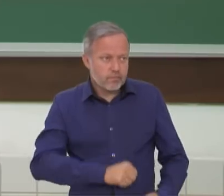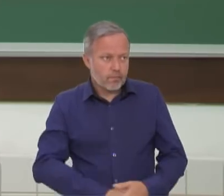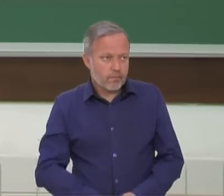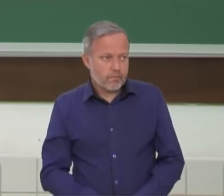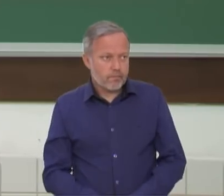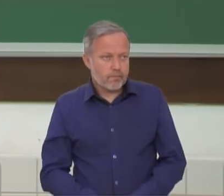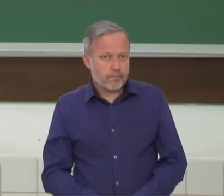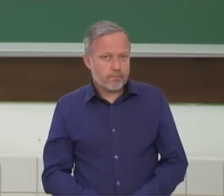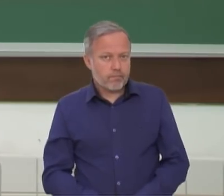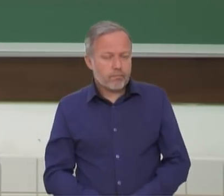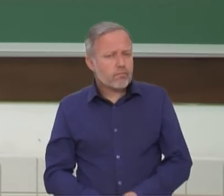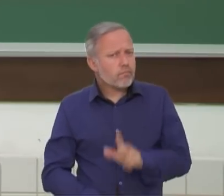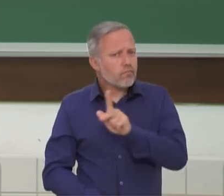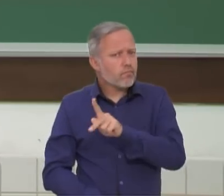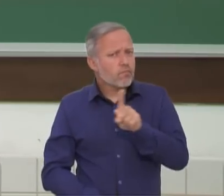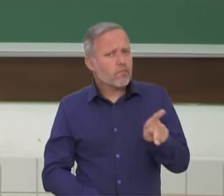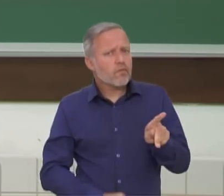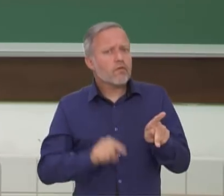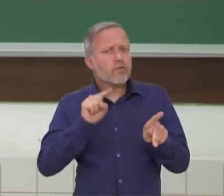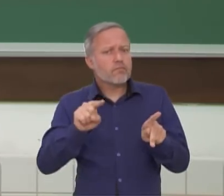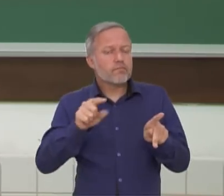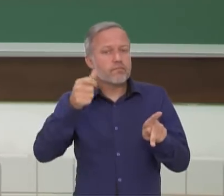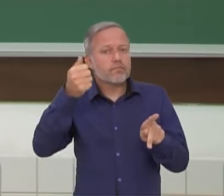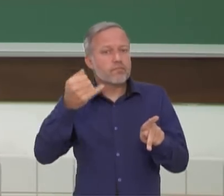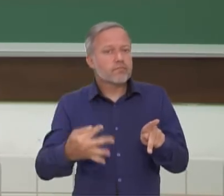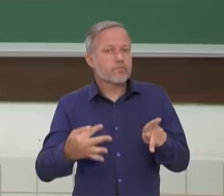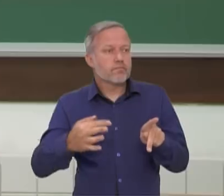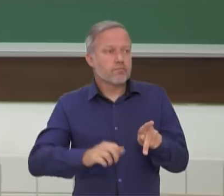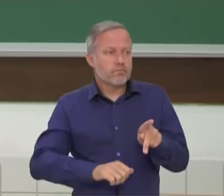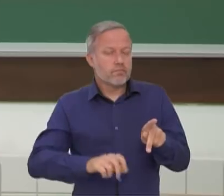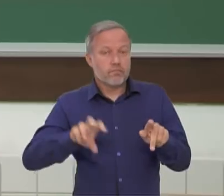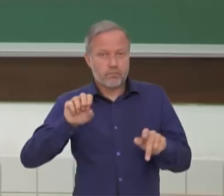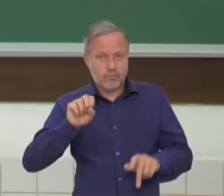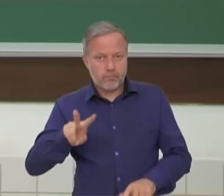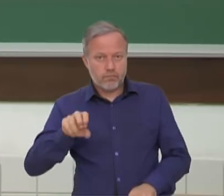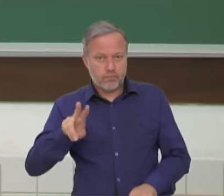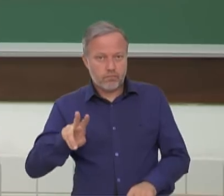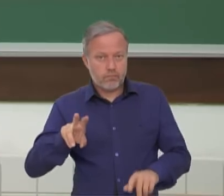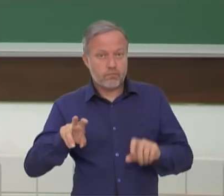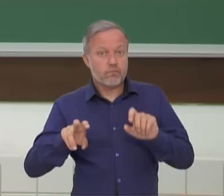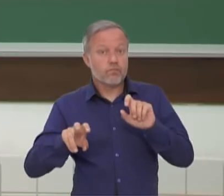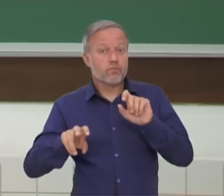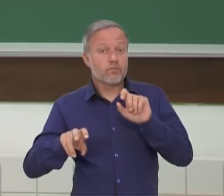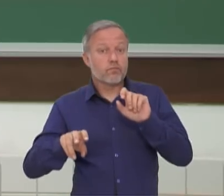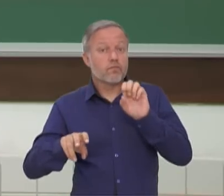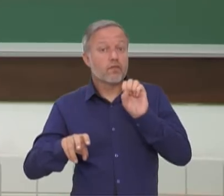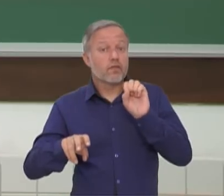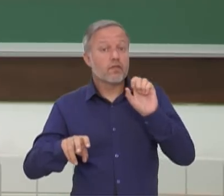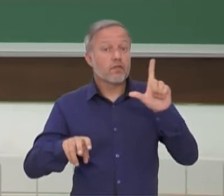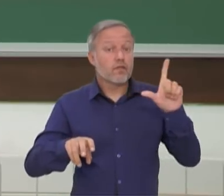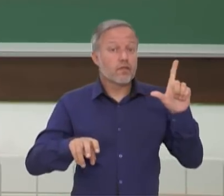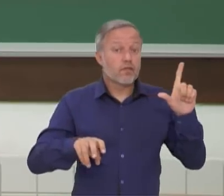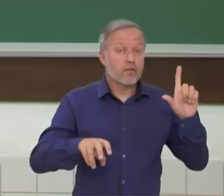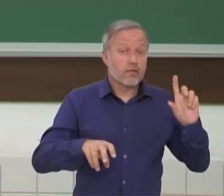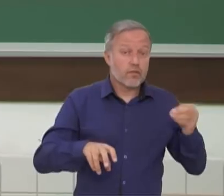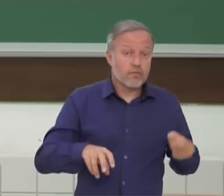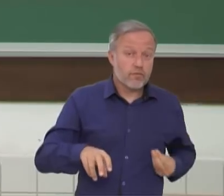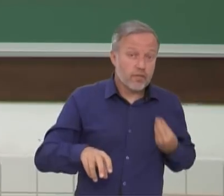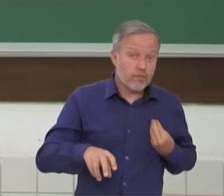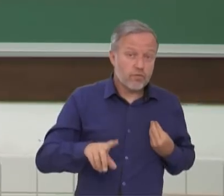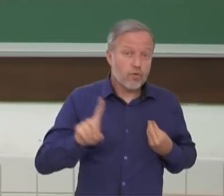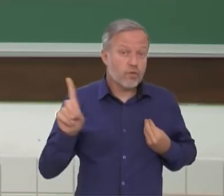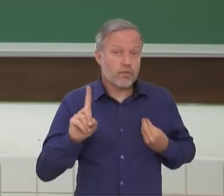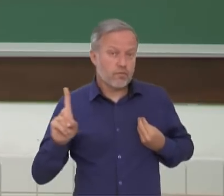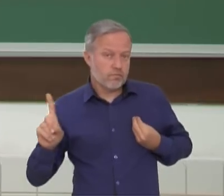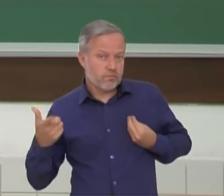Então, Fabiano, o que você poderia dizer? Vírus é ou não um ser vivo?